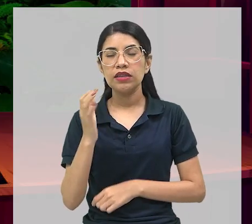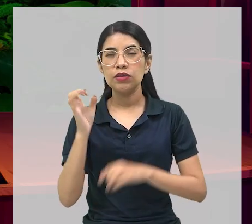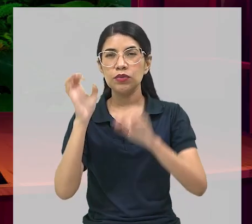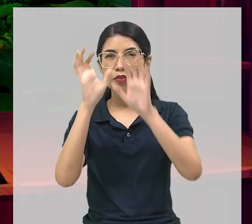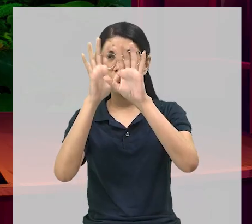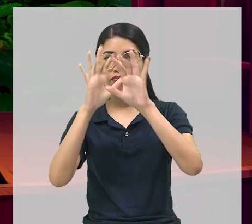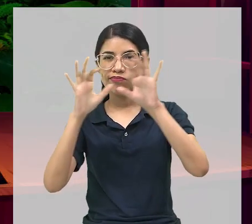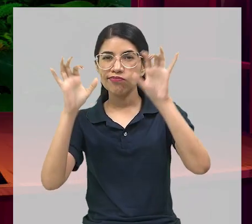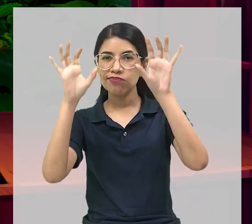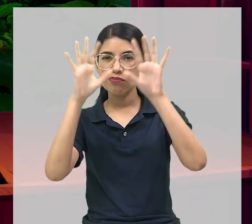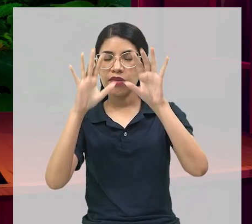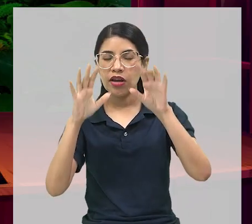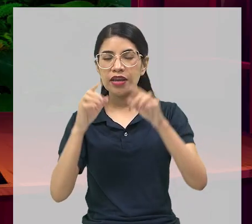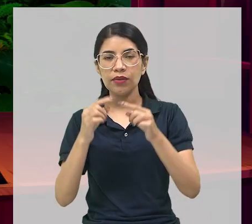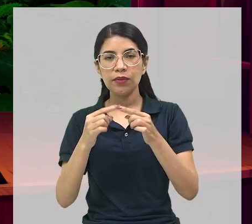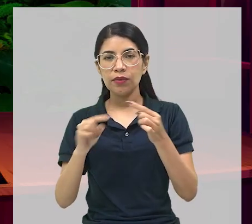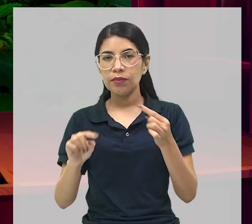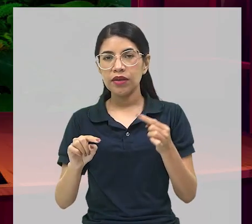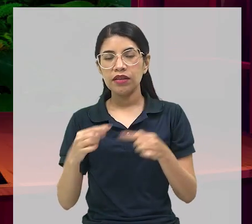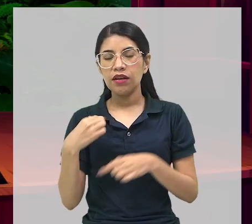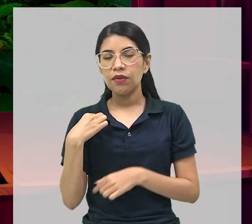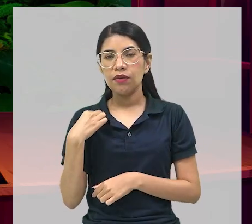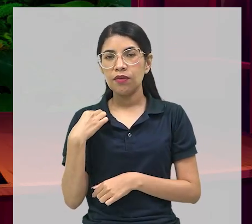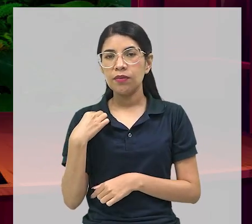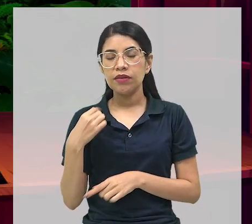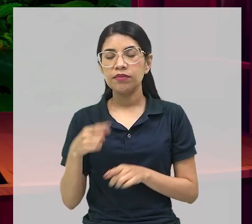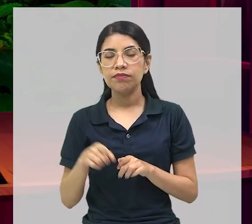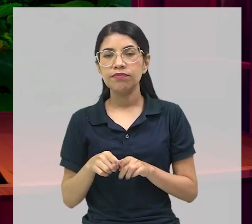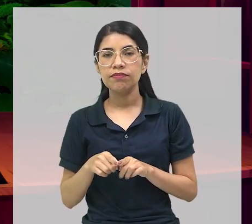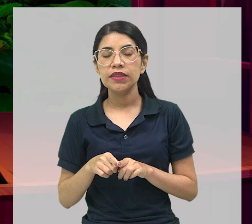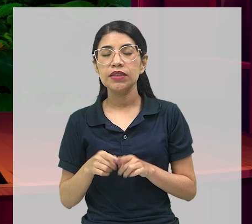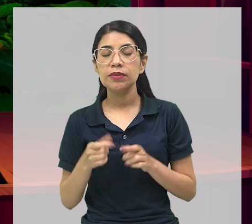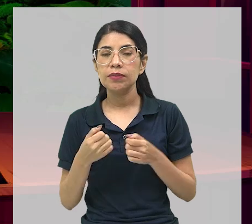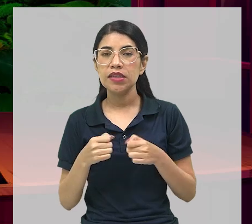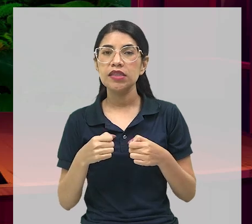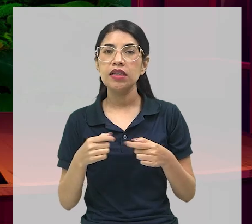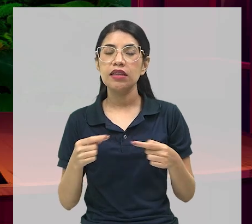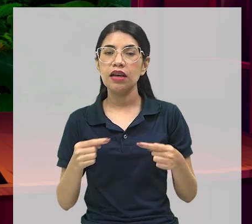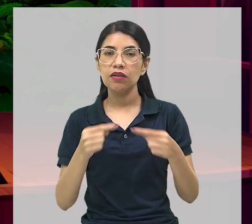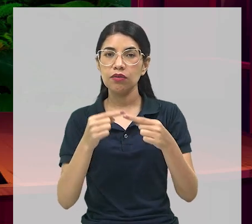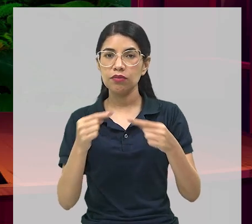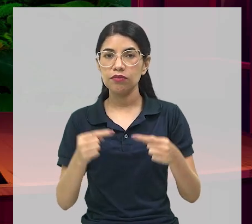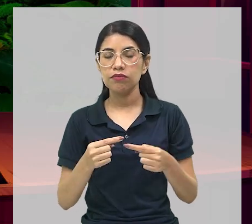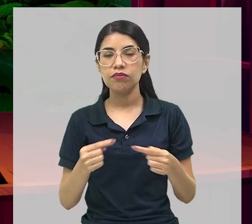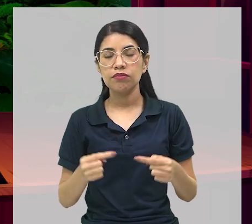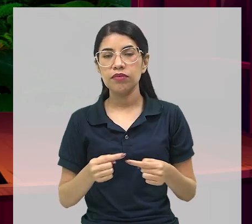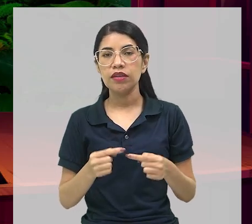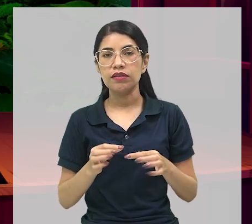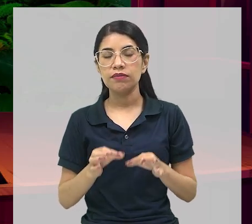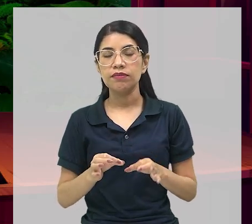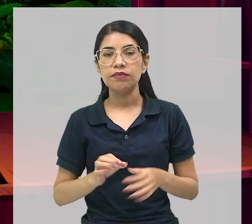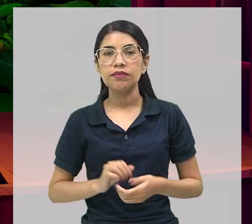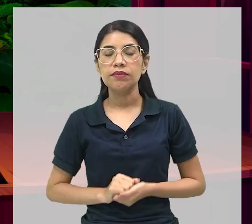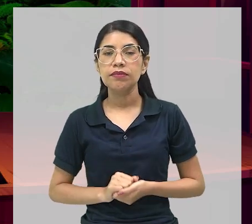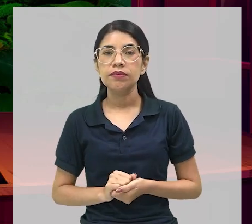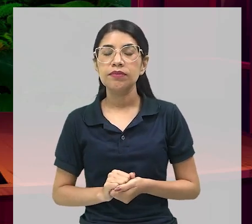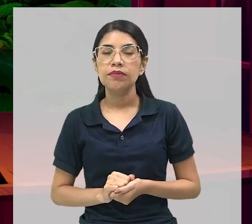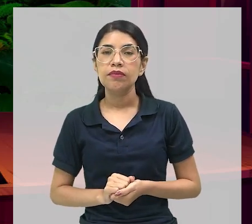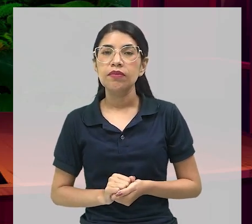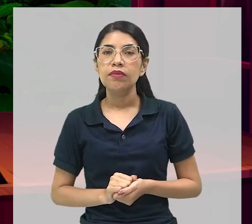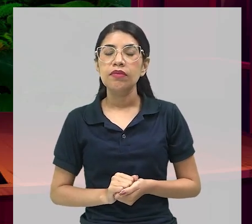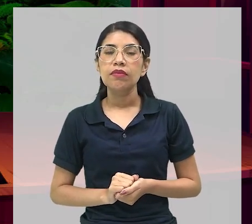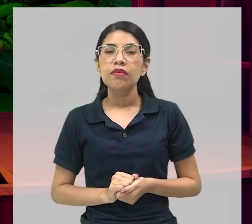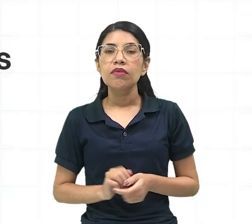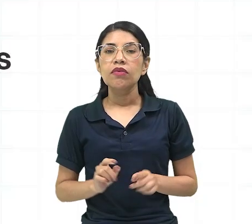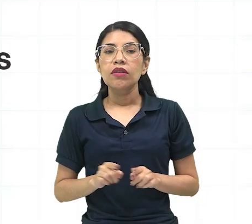tal, com uma roupa inadequada, né? Então, todos esses elementos eles precisam estar em concordância. Outro elemento